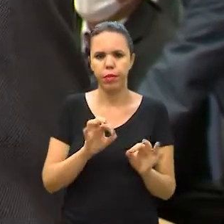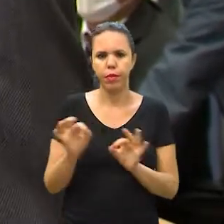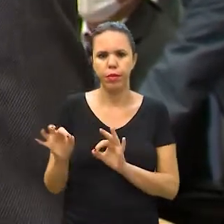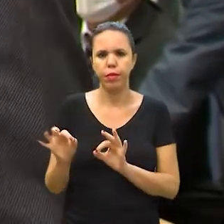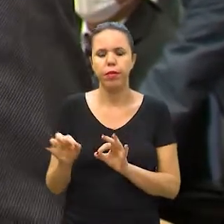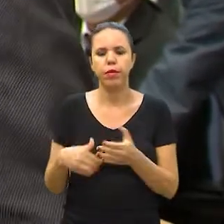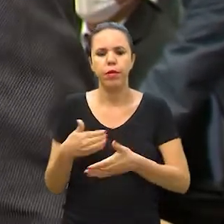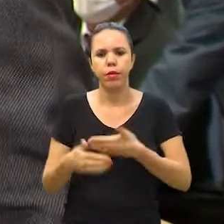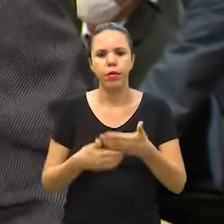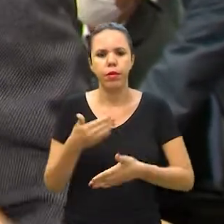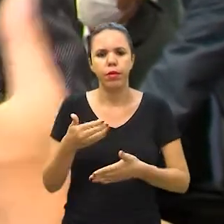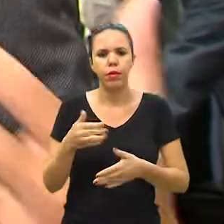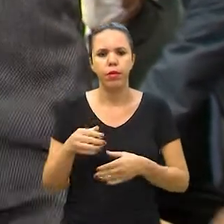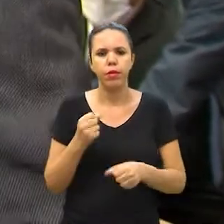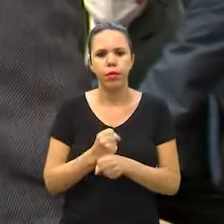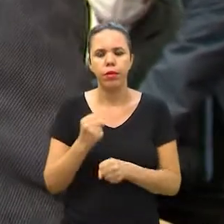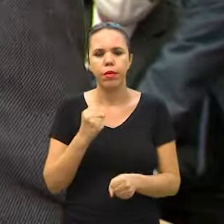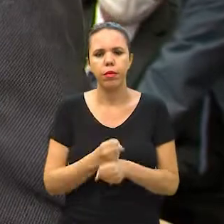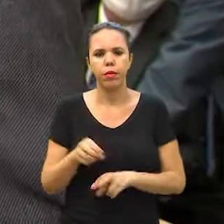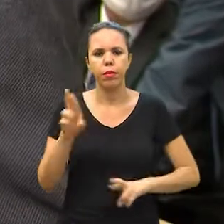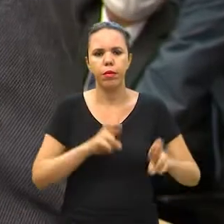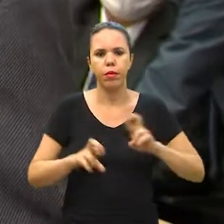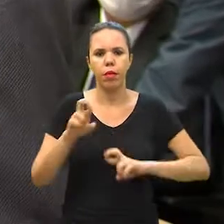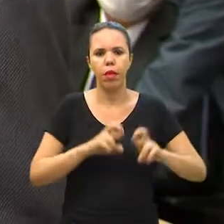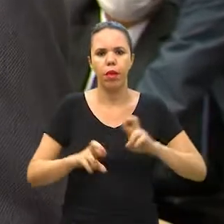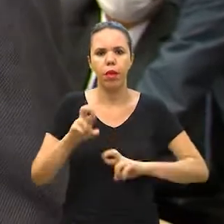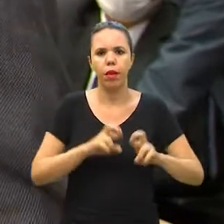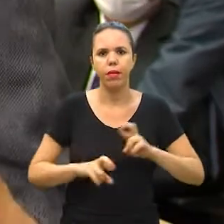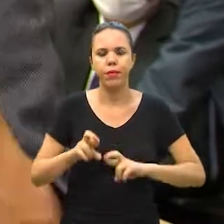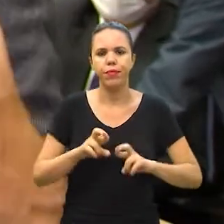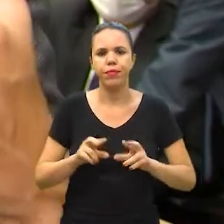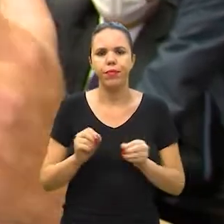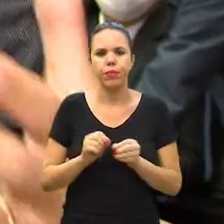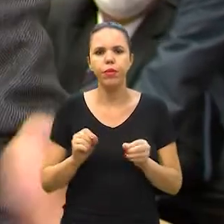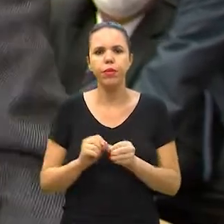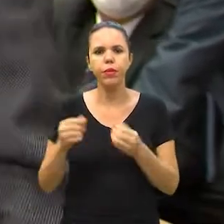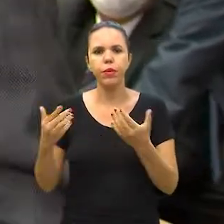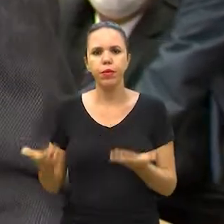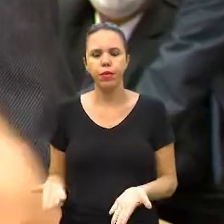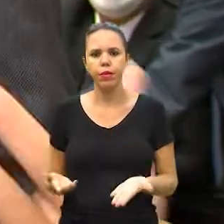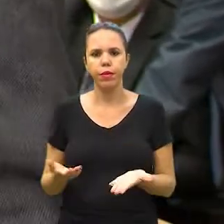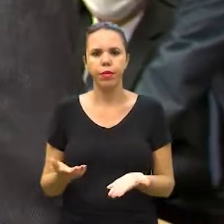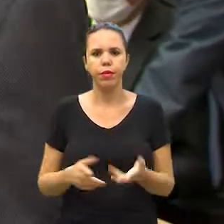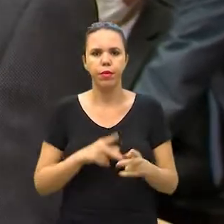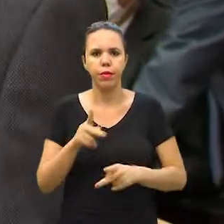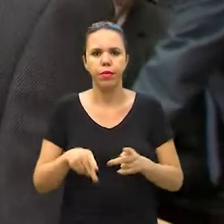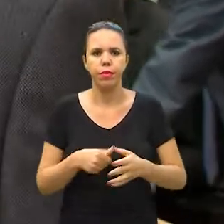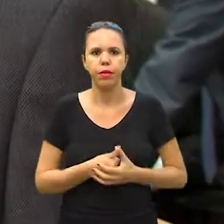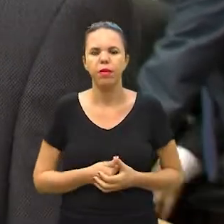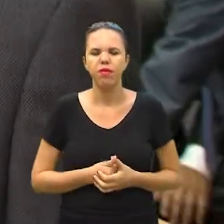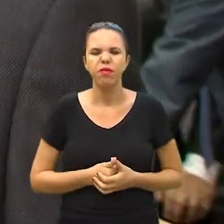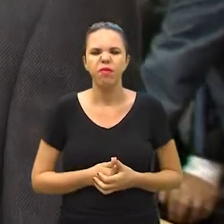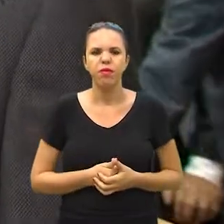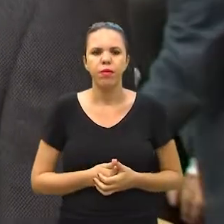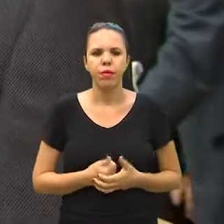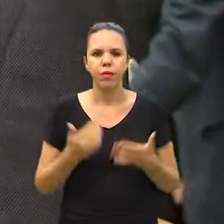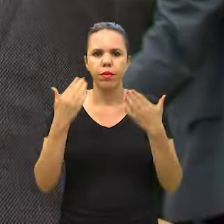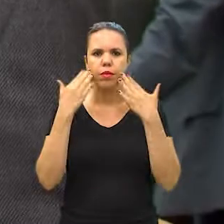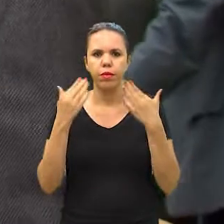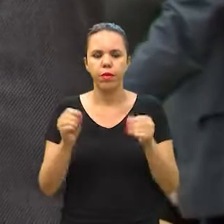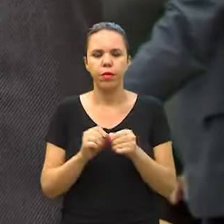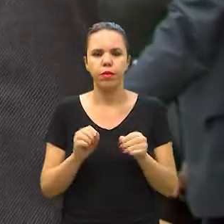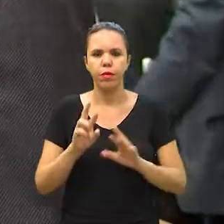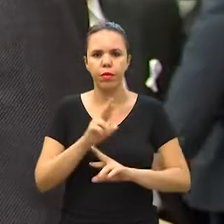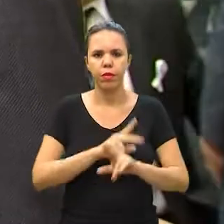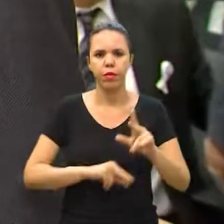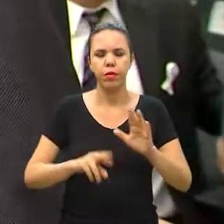era acompanhar o andamento, inclusive, das obras, fiscalizando o que estava sendo executado, entregue para a população. Então, mediante